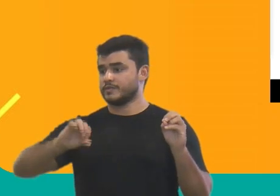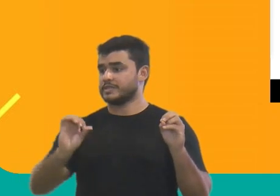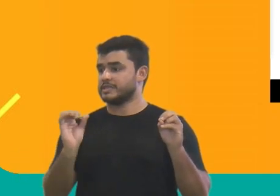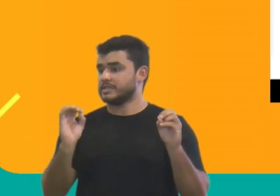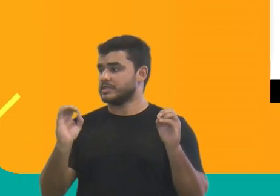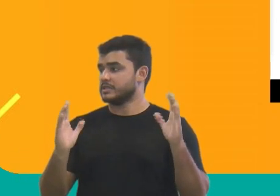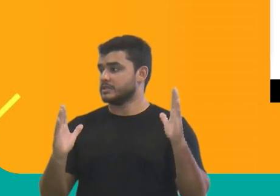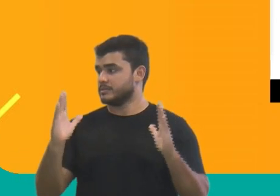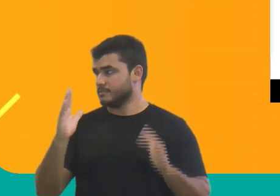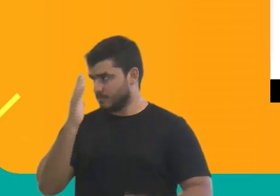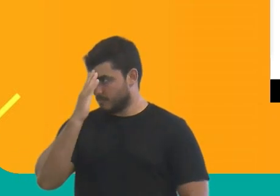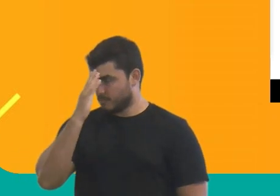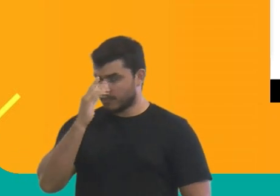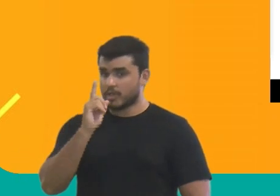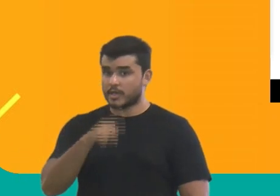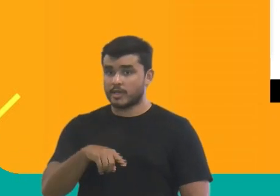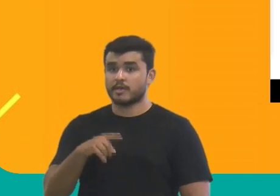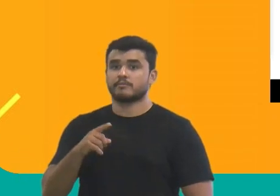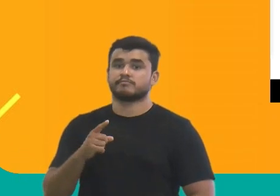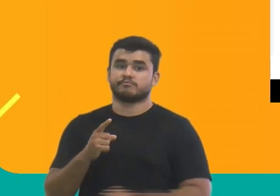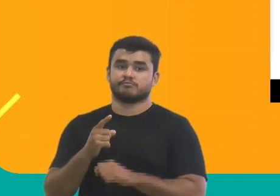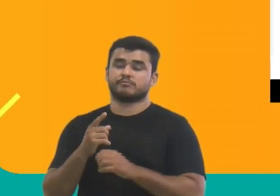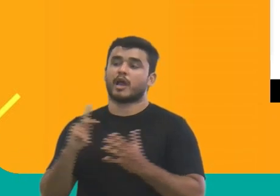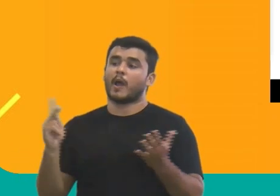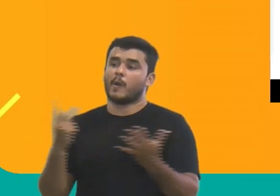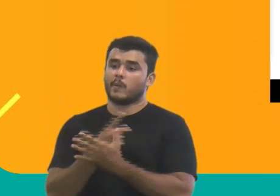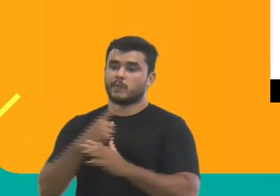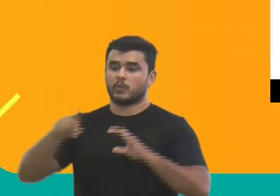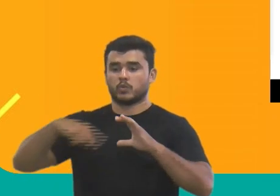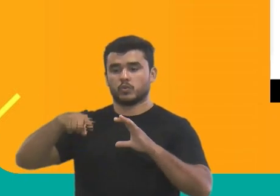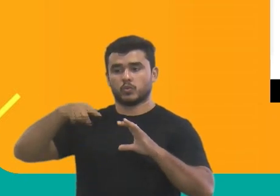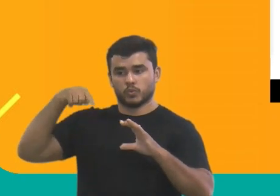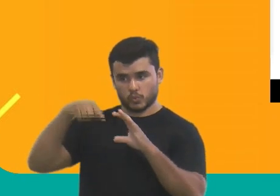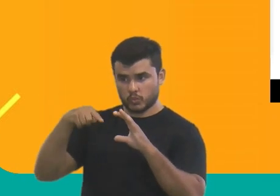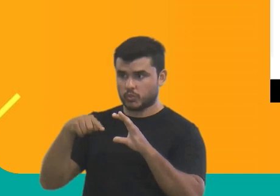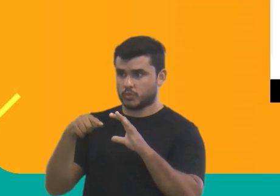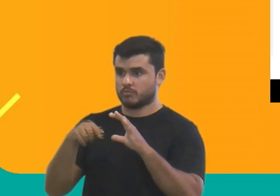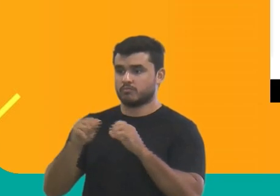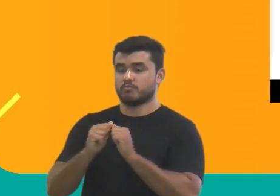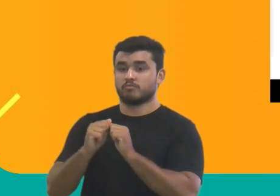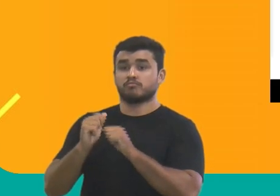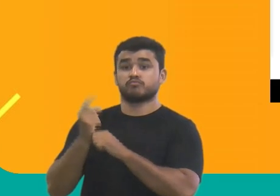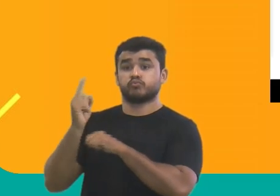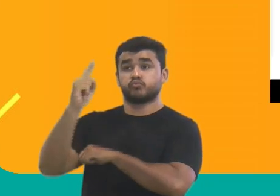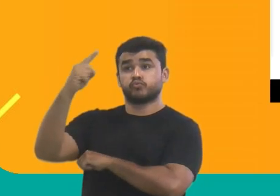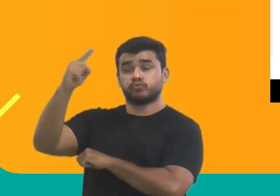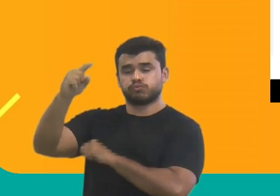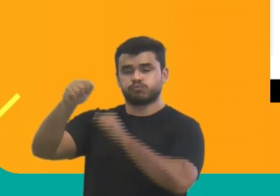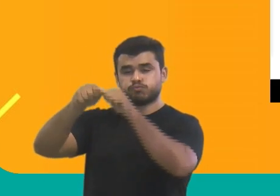de testes nucleares realizados na atmosfera. O estrôncio 90 pode